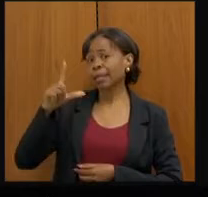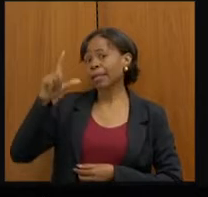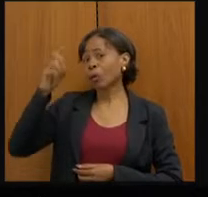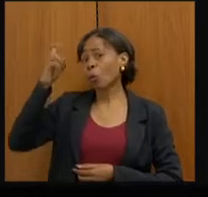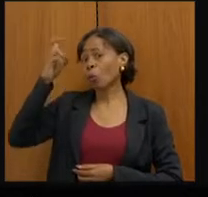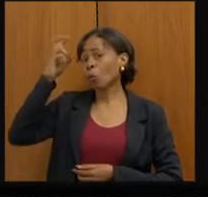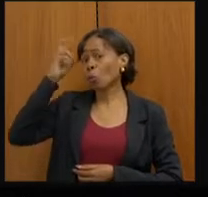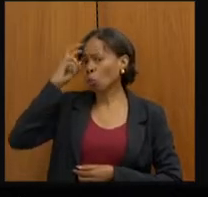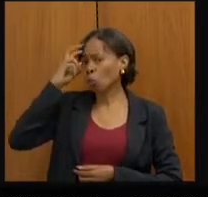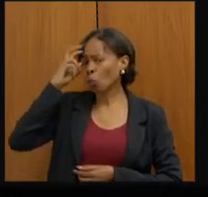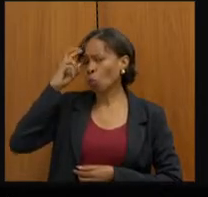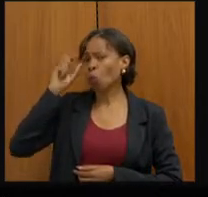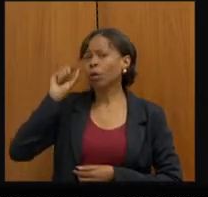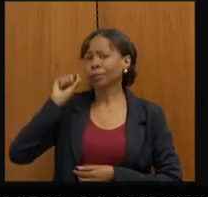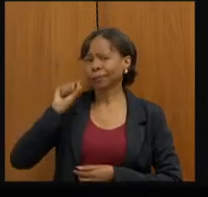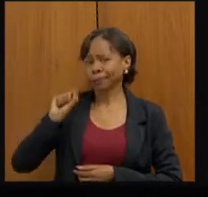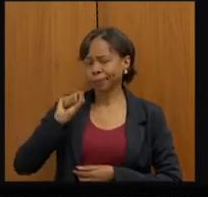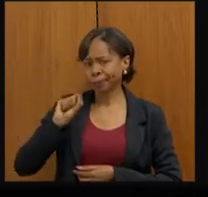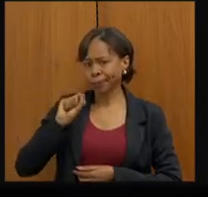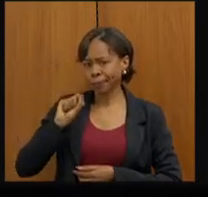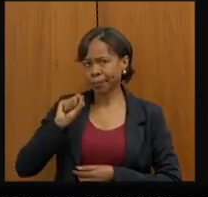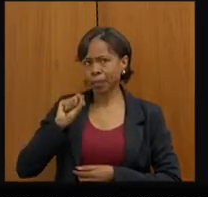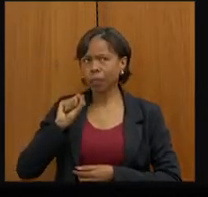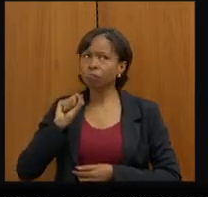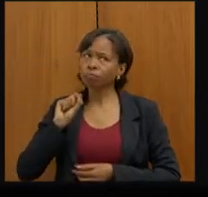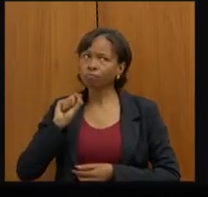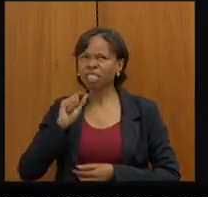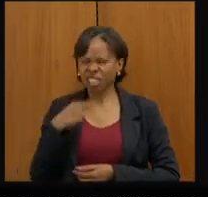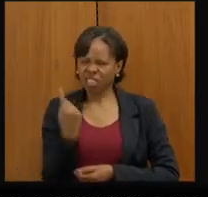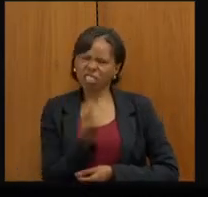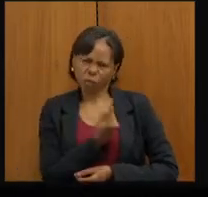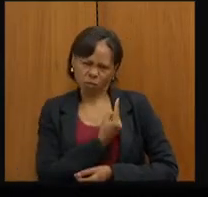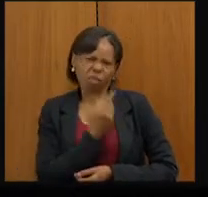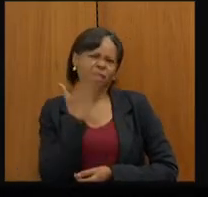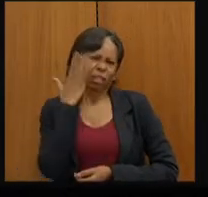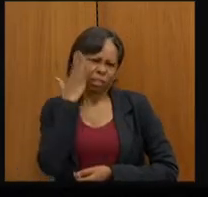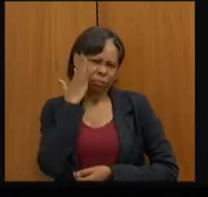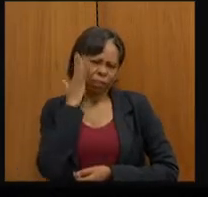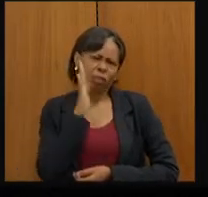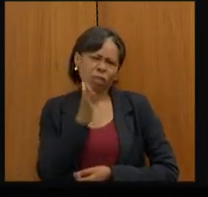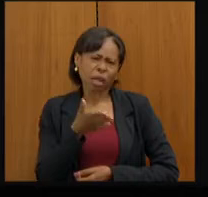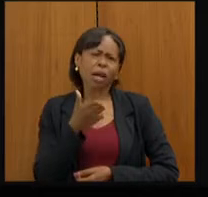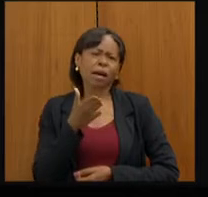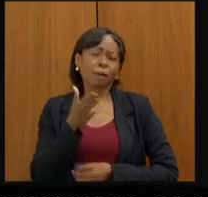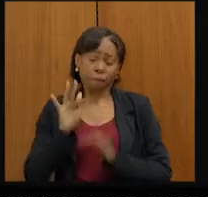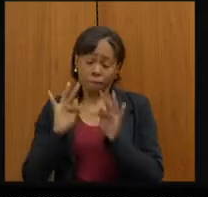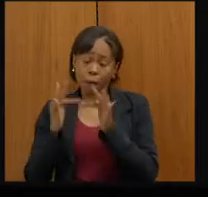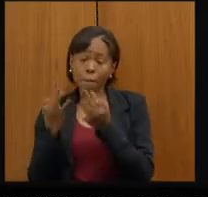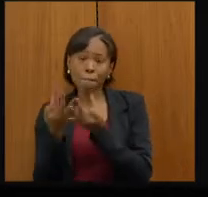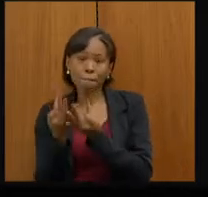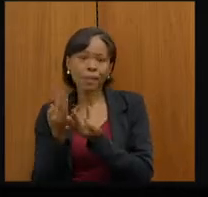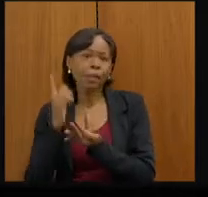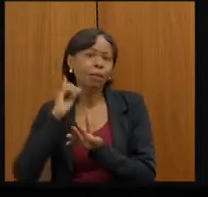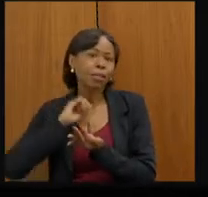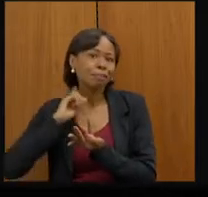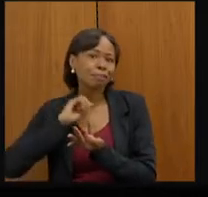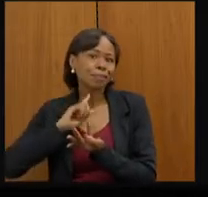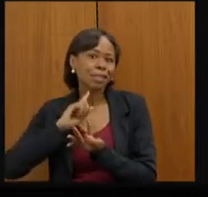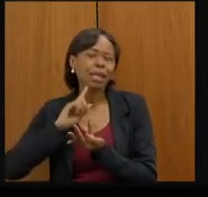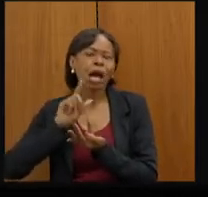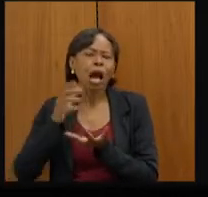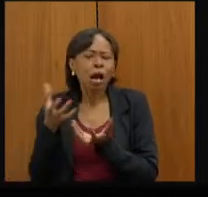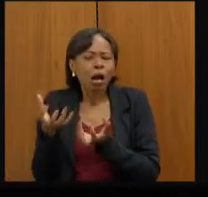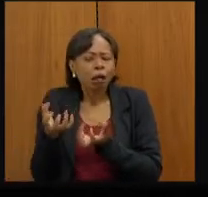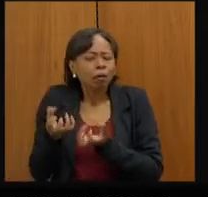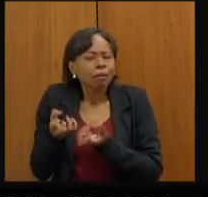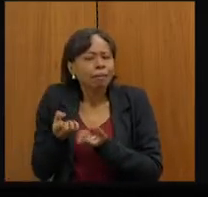estabelece alguns nós todos nós sabemos que a família mineira é acolhedora é